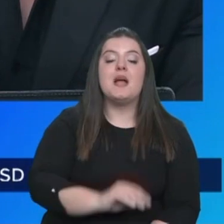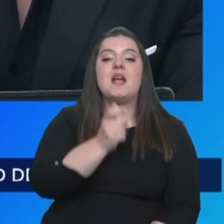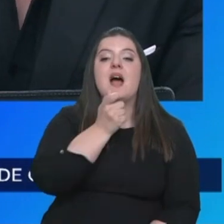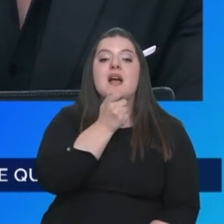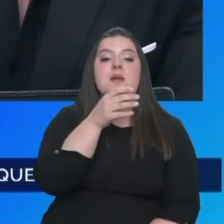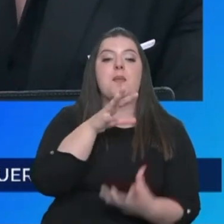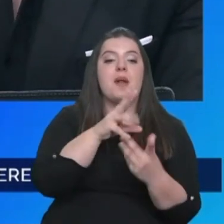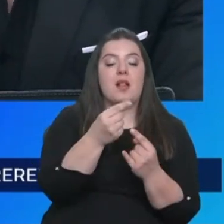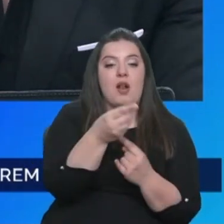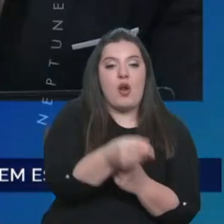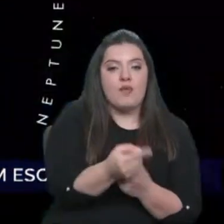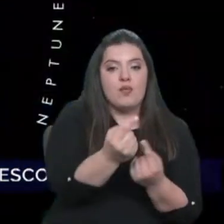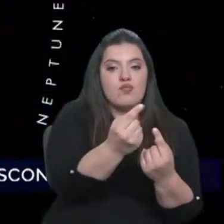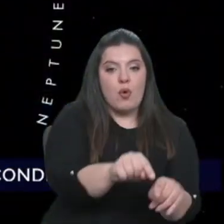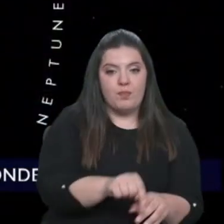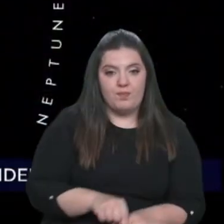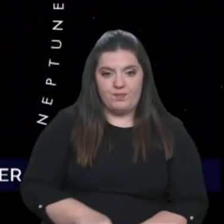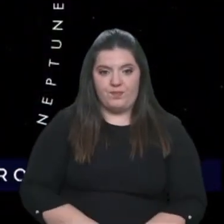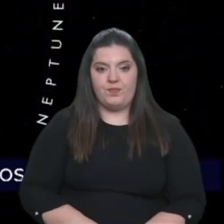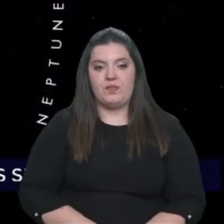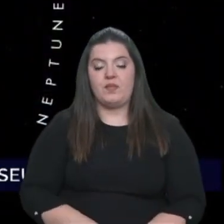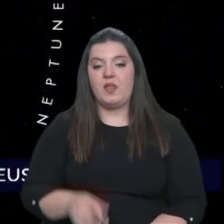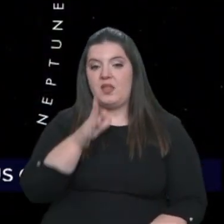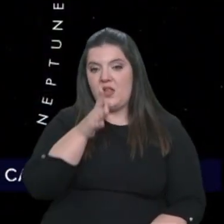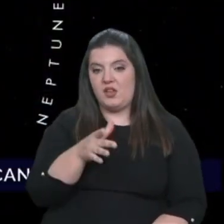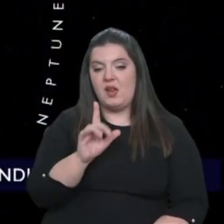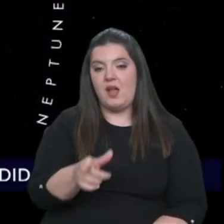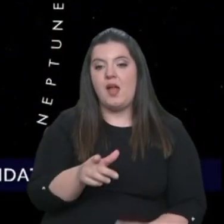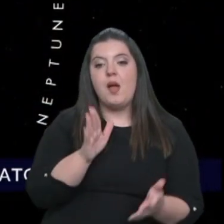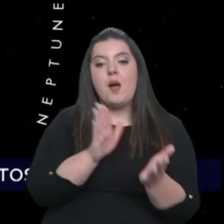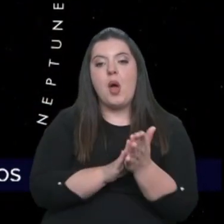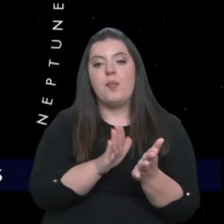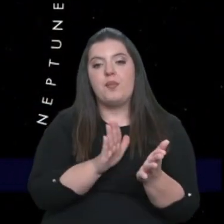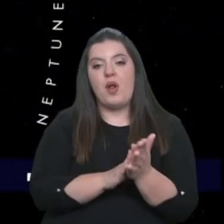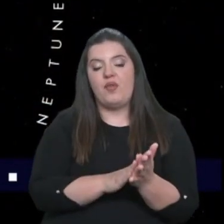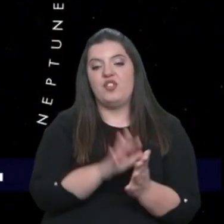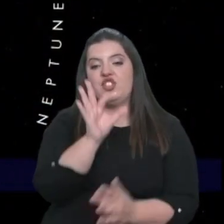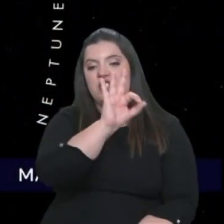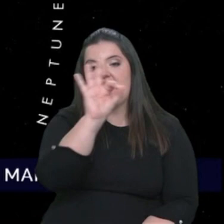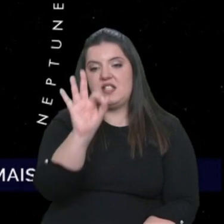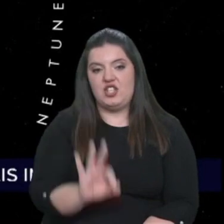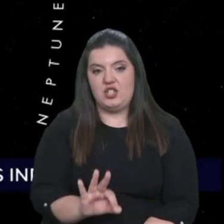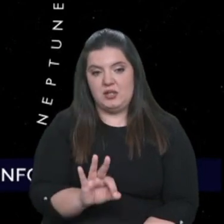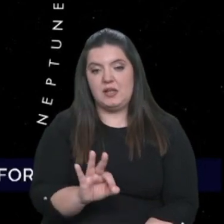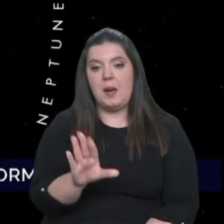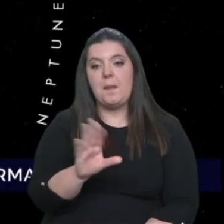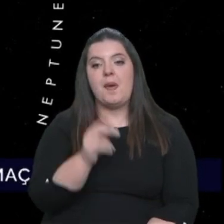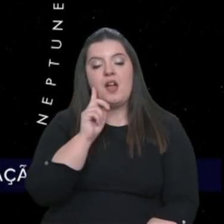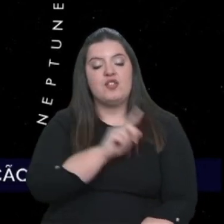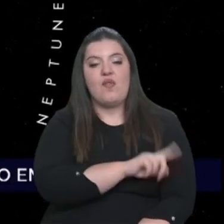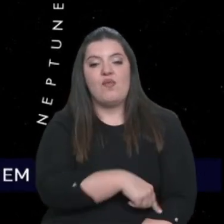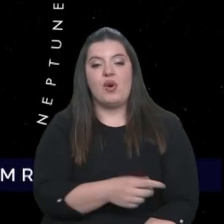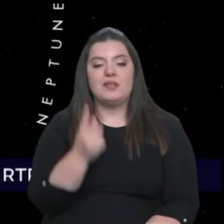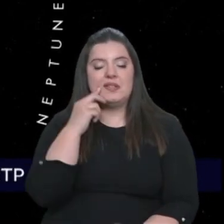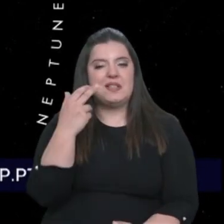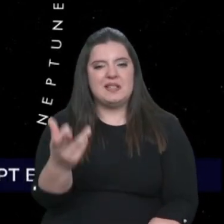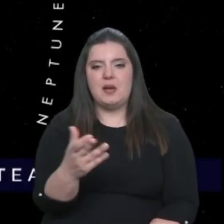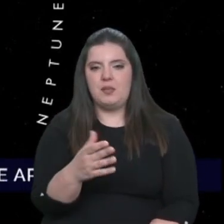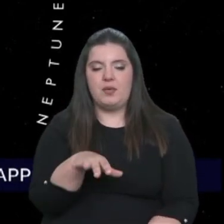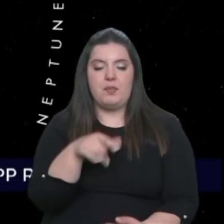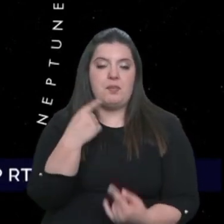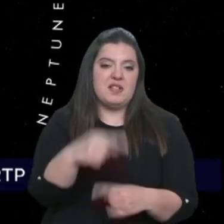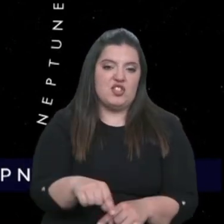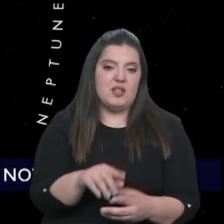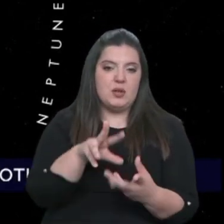Planeta 9. Diz este grupo de investigadores que esta é a prova estatística mais forte de sempre para a existência do Planeta 9. Cristiana,